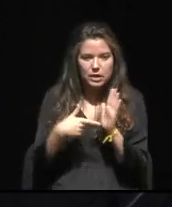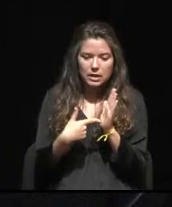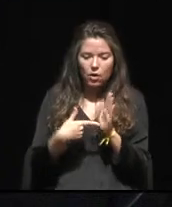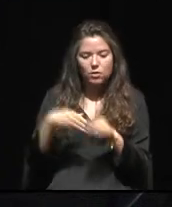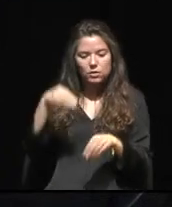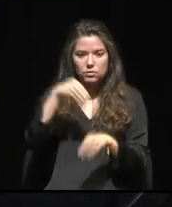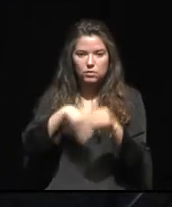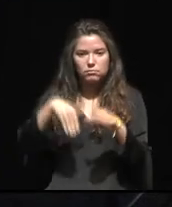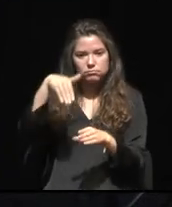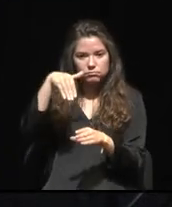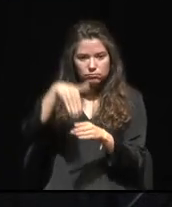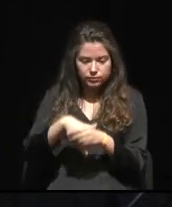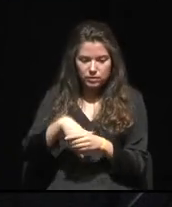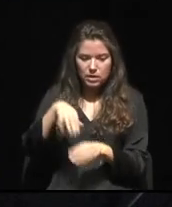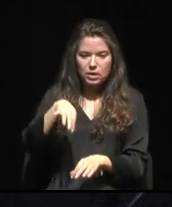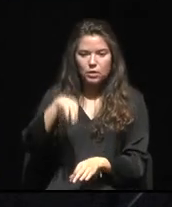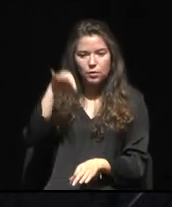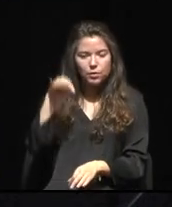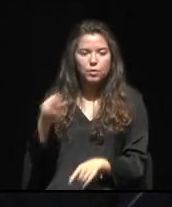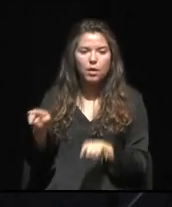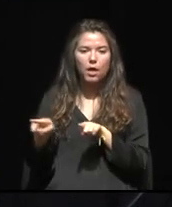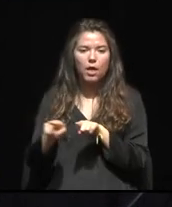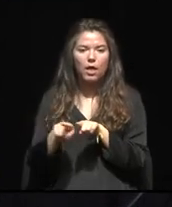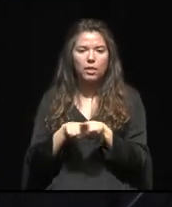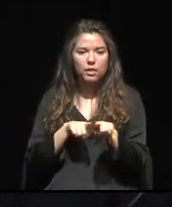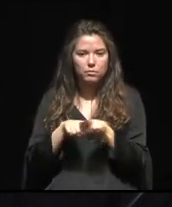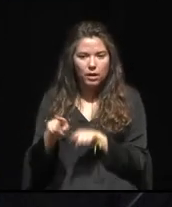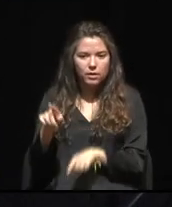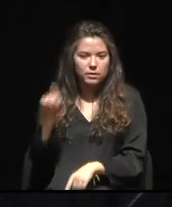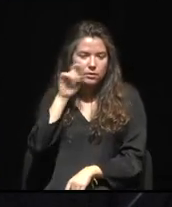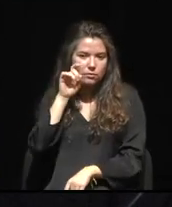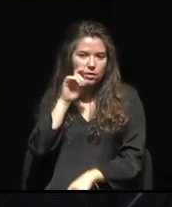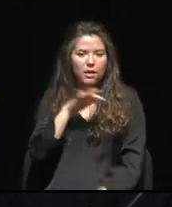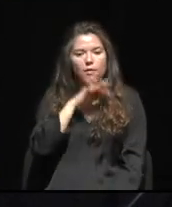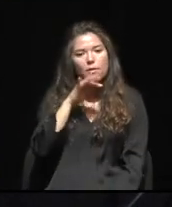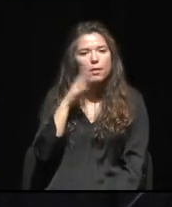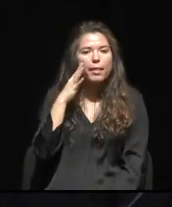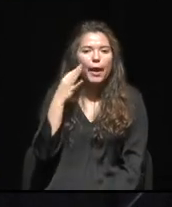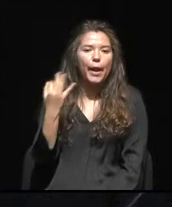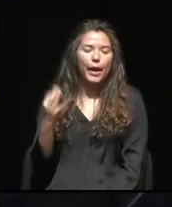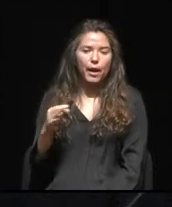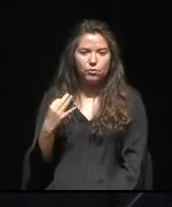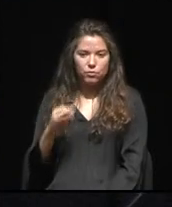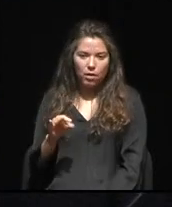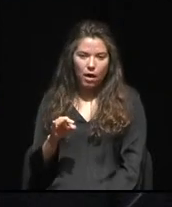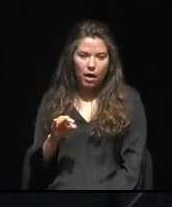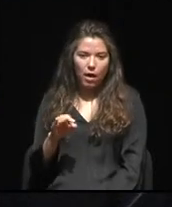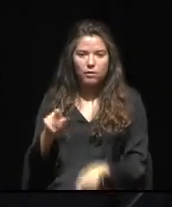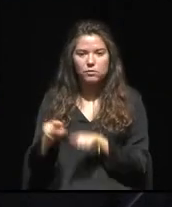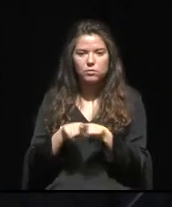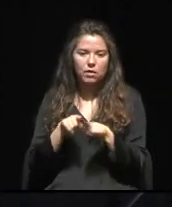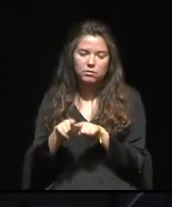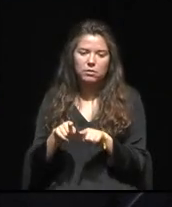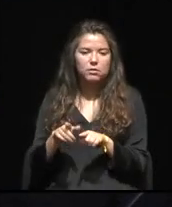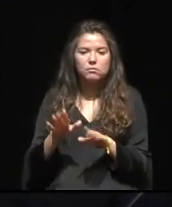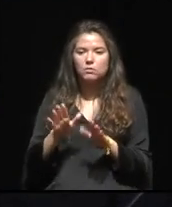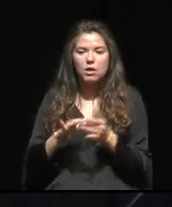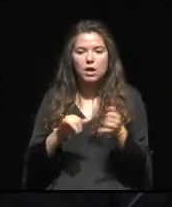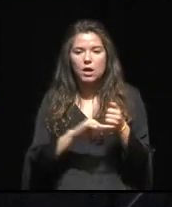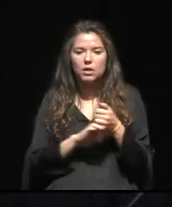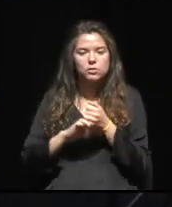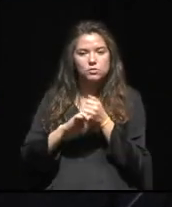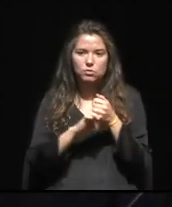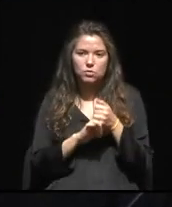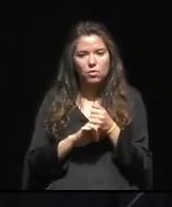onde foram eleitos deputados e deputadas que defendem a família natural deputados que querem pôr fim a financiamento de associações e